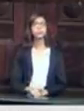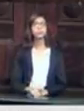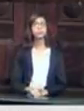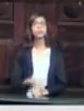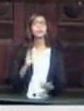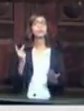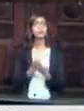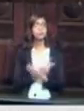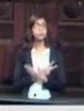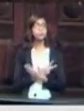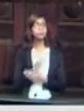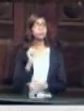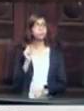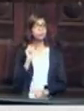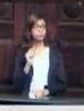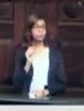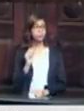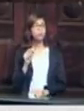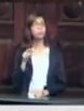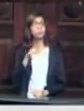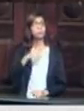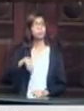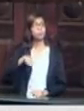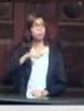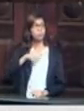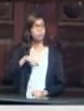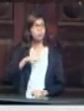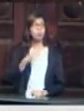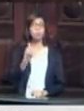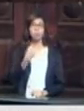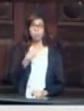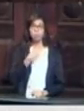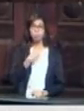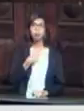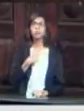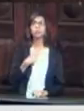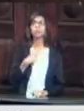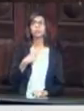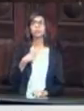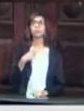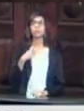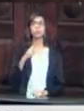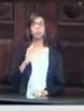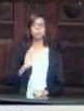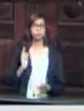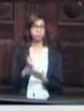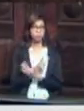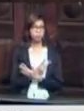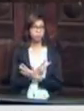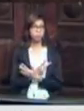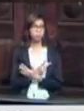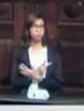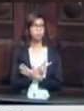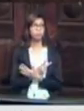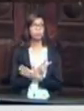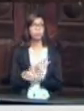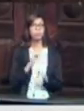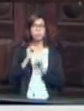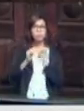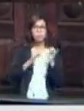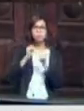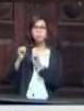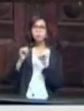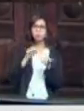Resultado disto é que a gente colheu um determinado número de informações